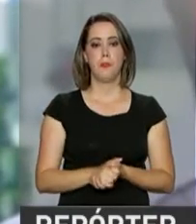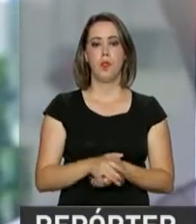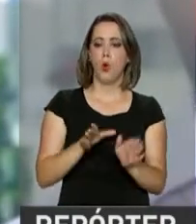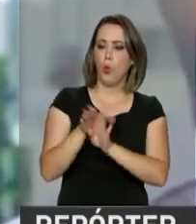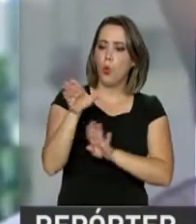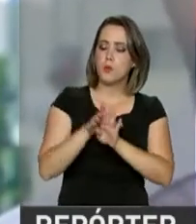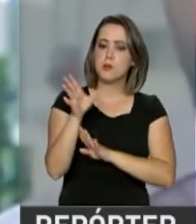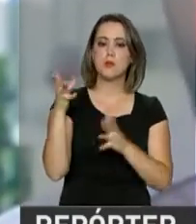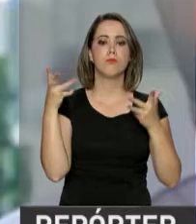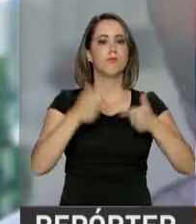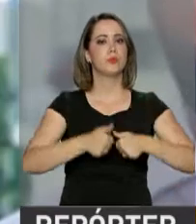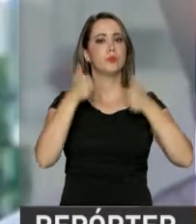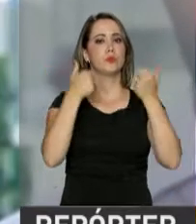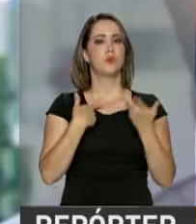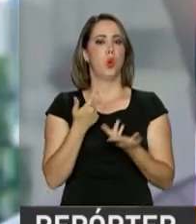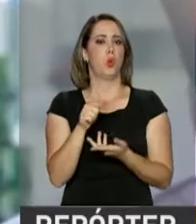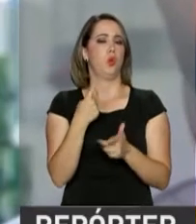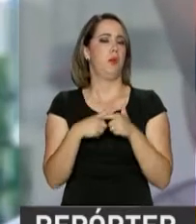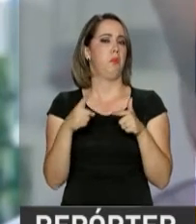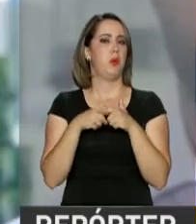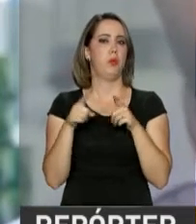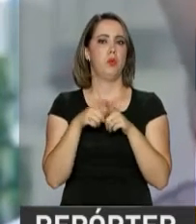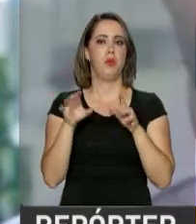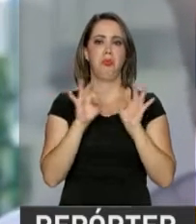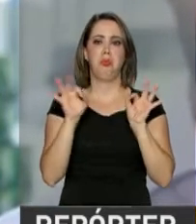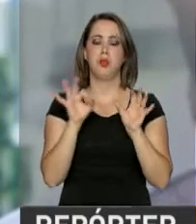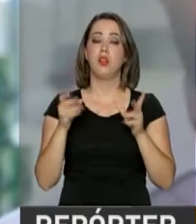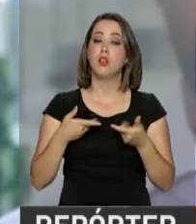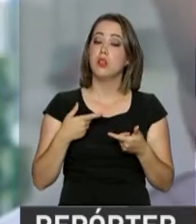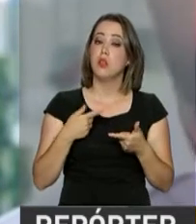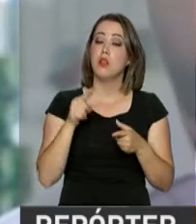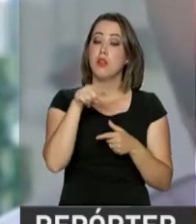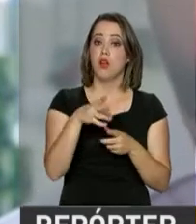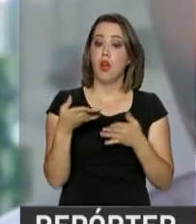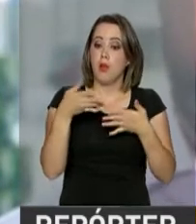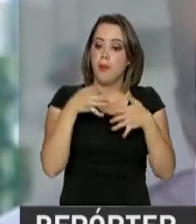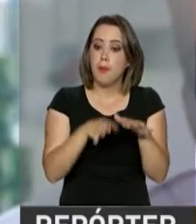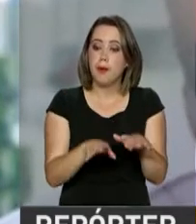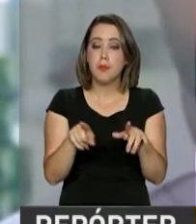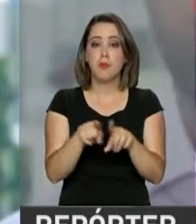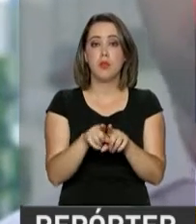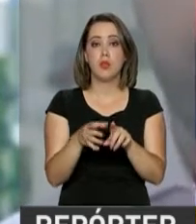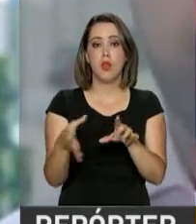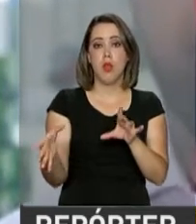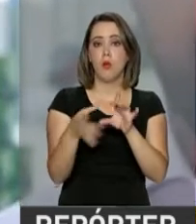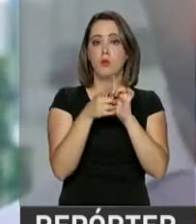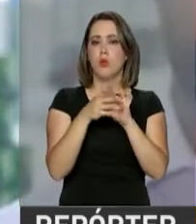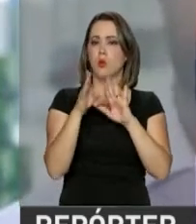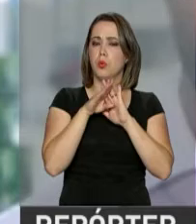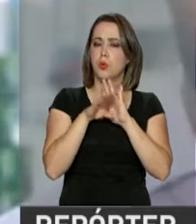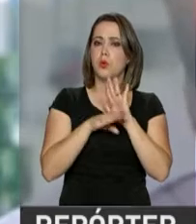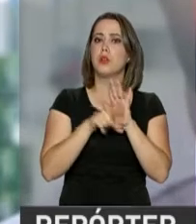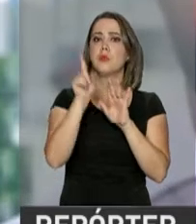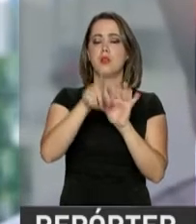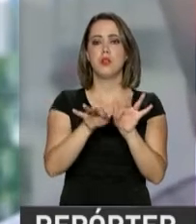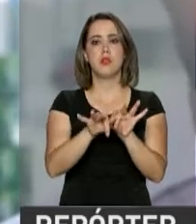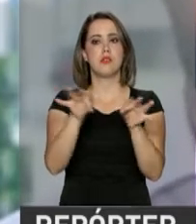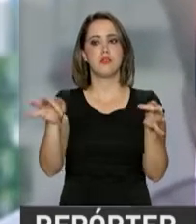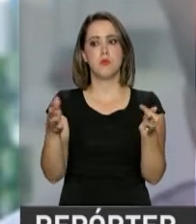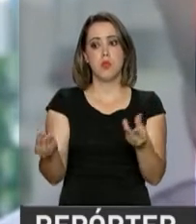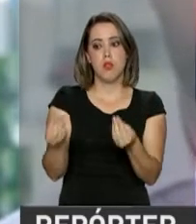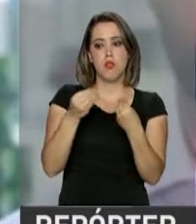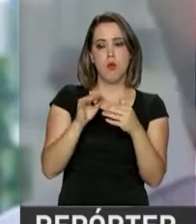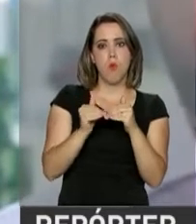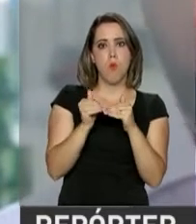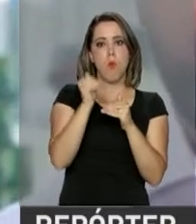prática rápida não atrapalhou nosso processo de produção a implementação do programa aparentemente simples mas foi um crescimento de